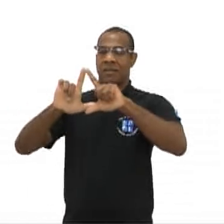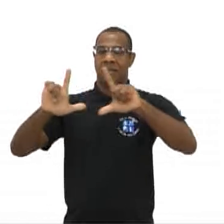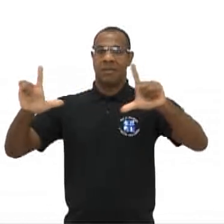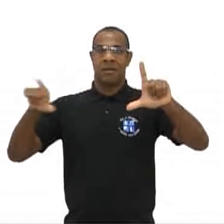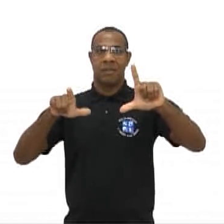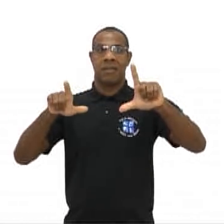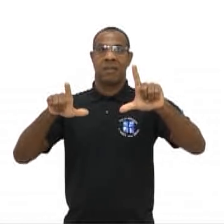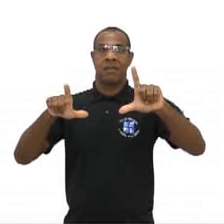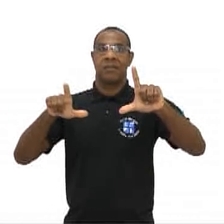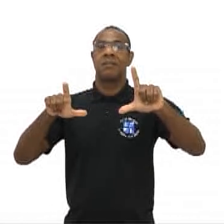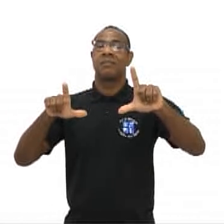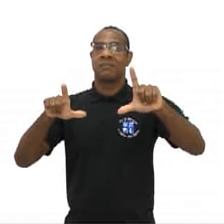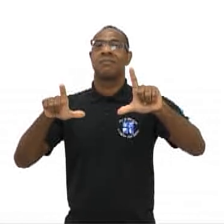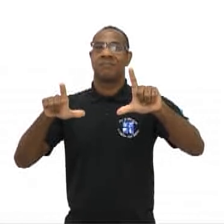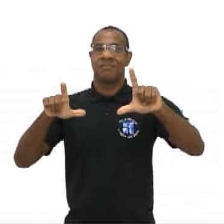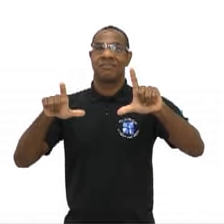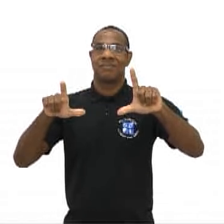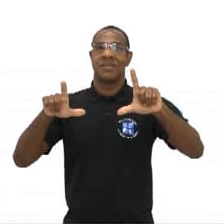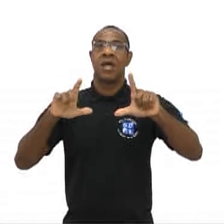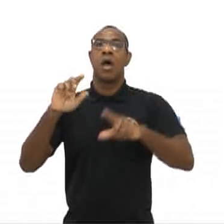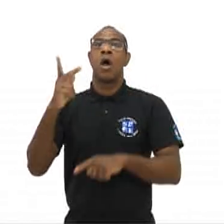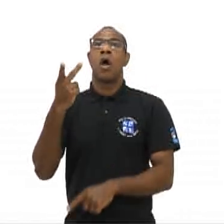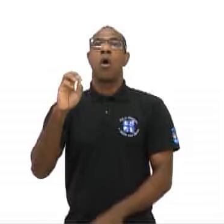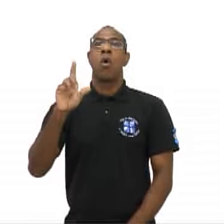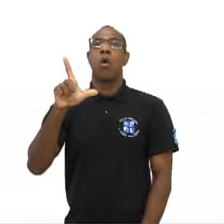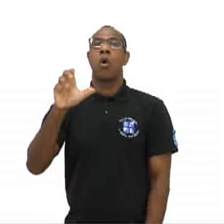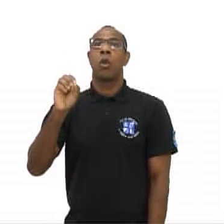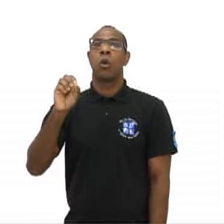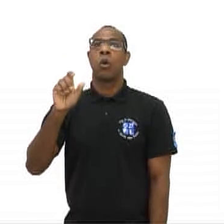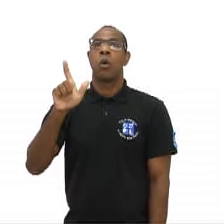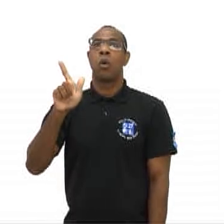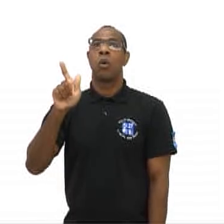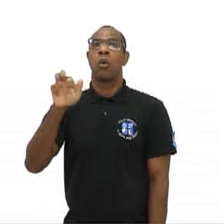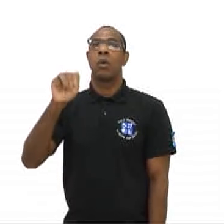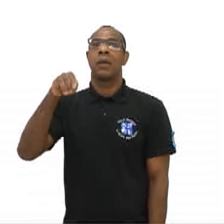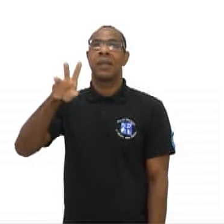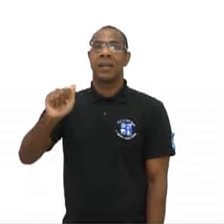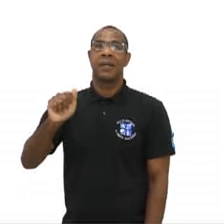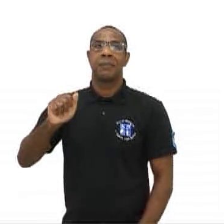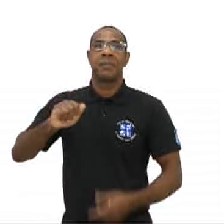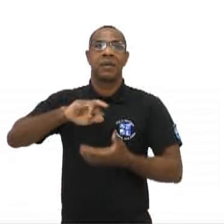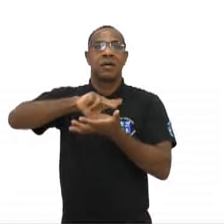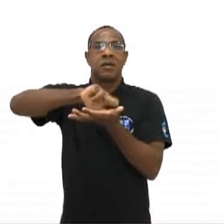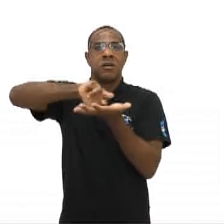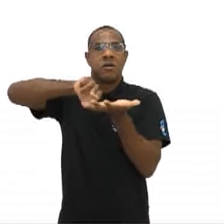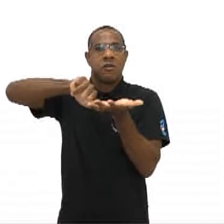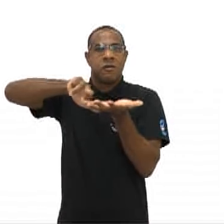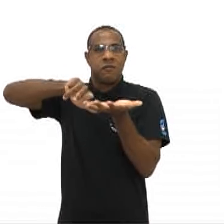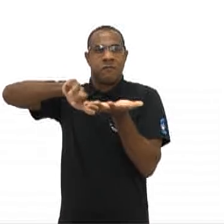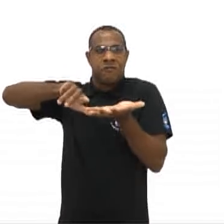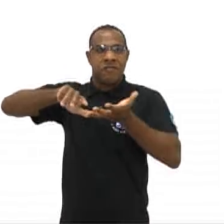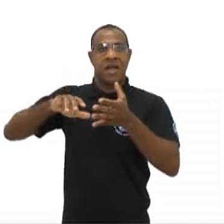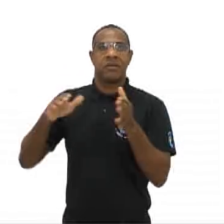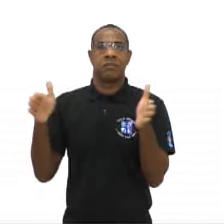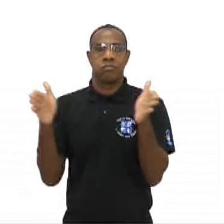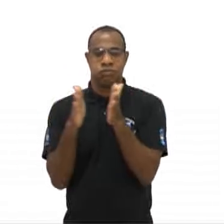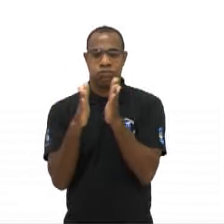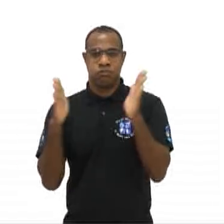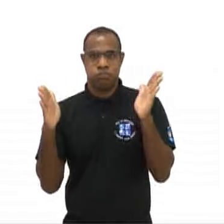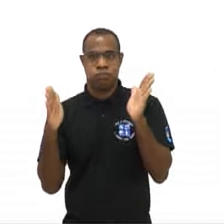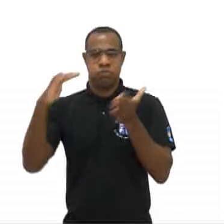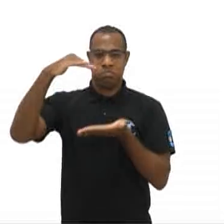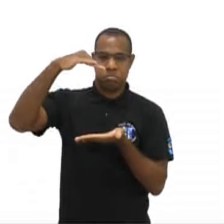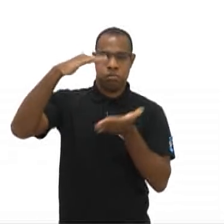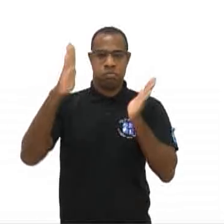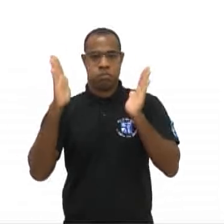acaba trabalhando com esse contexto como se fosse um holograma tridimensional, onde você consegue estar manipulando um computador por intermédio ali simplesmente de